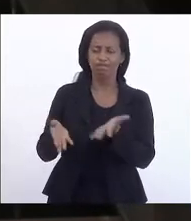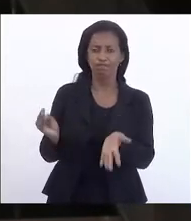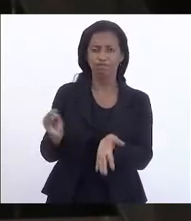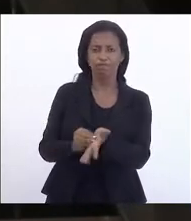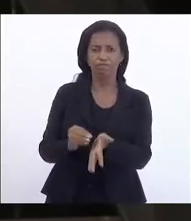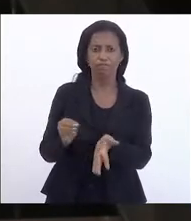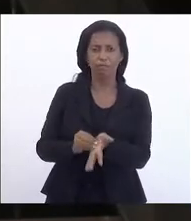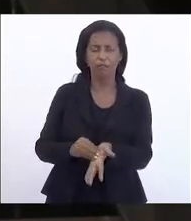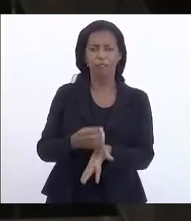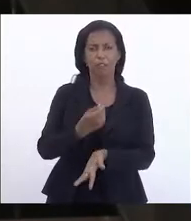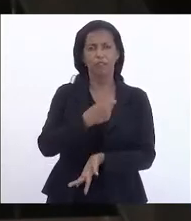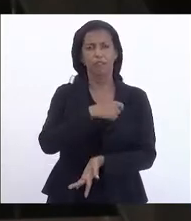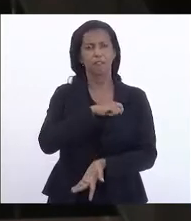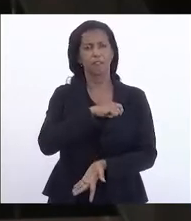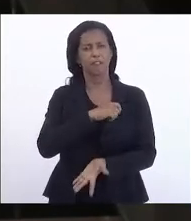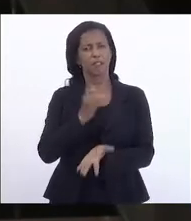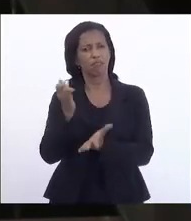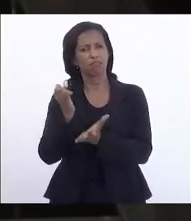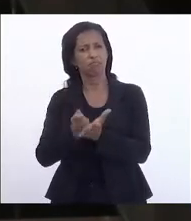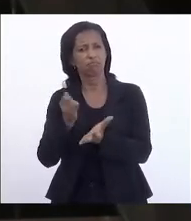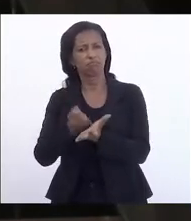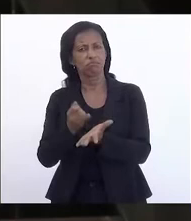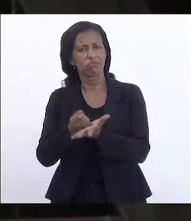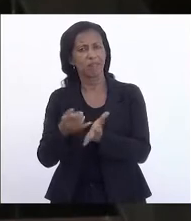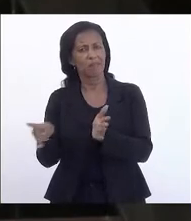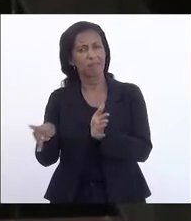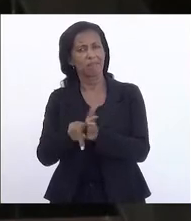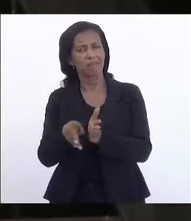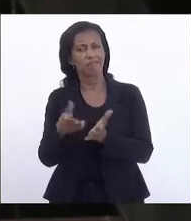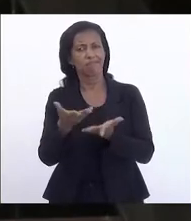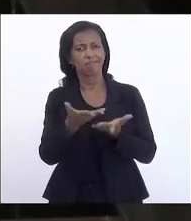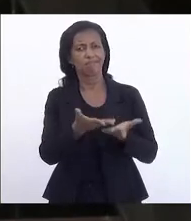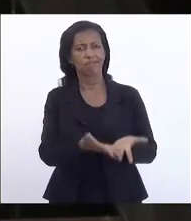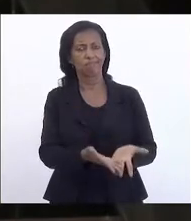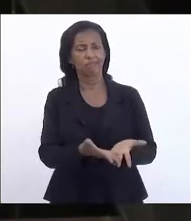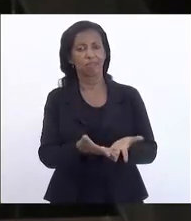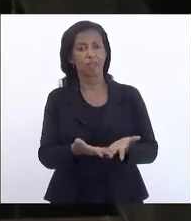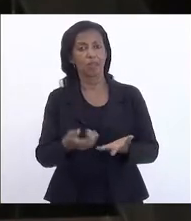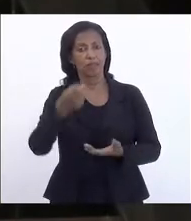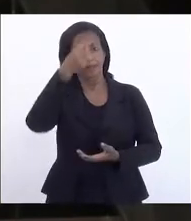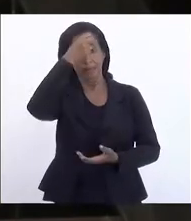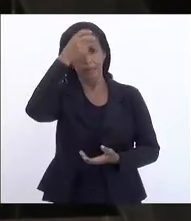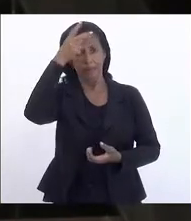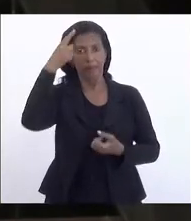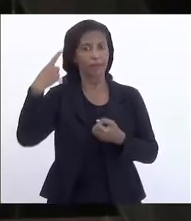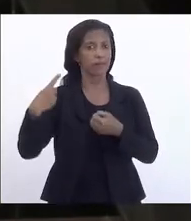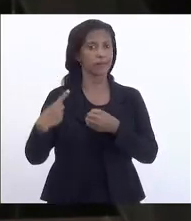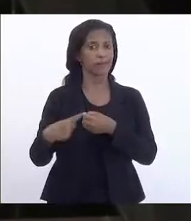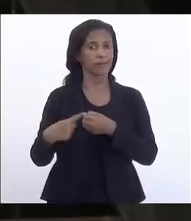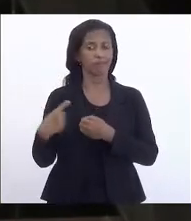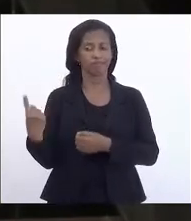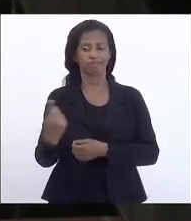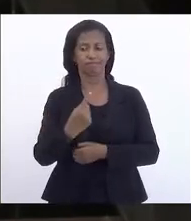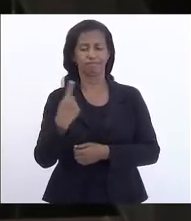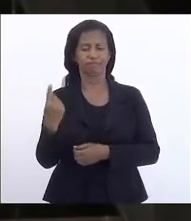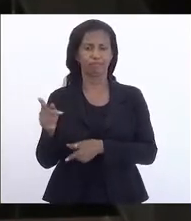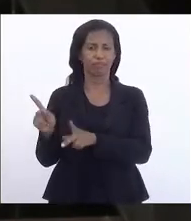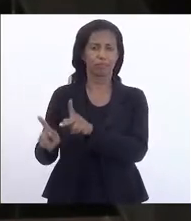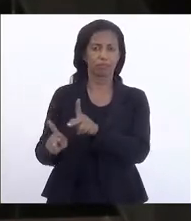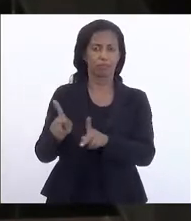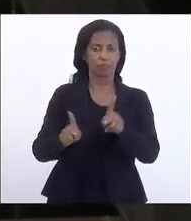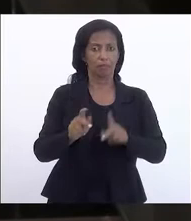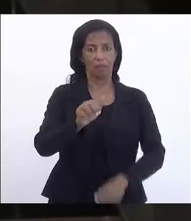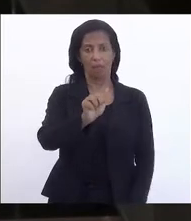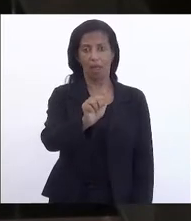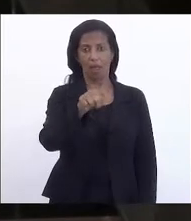fiscalização de receitas que eram suas, suas de seus municípios e das nossas populações. A ANP